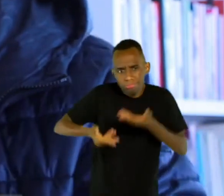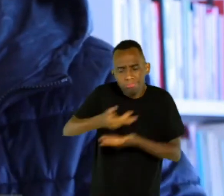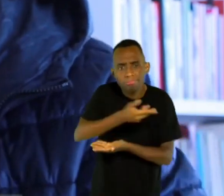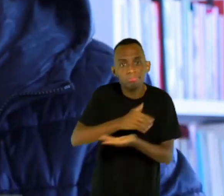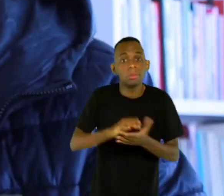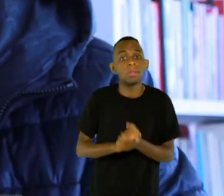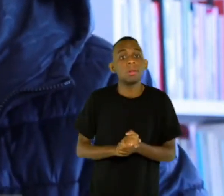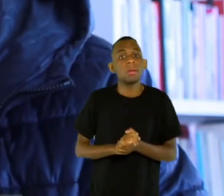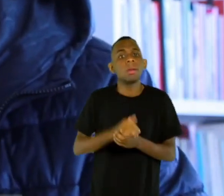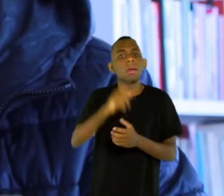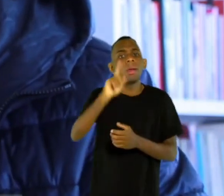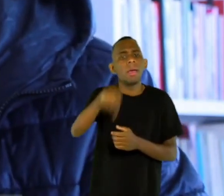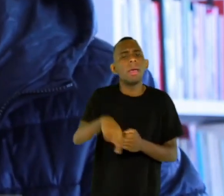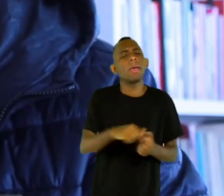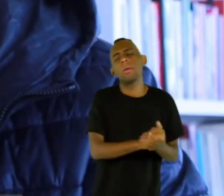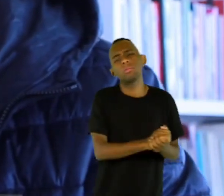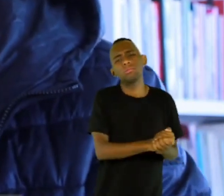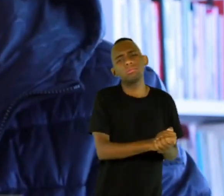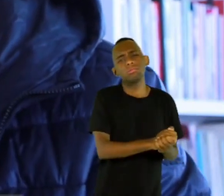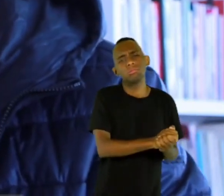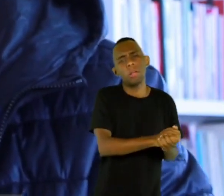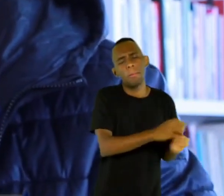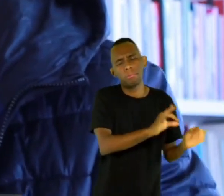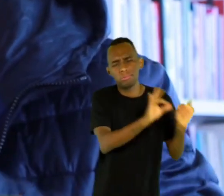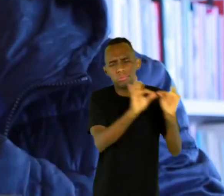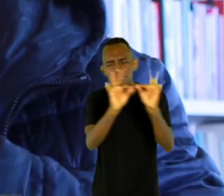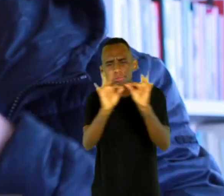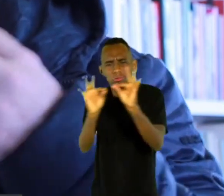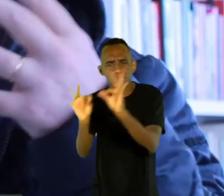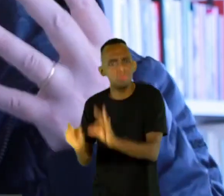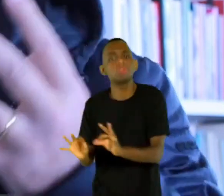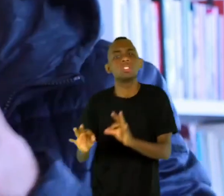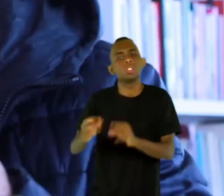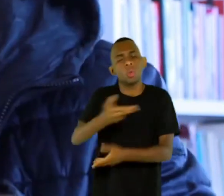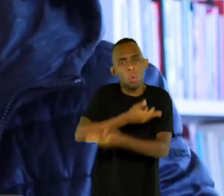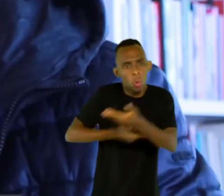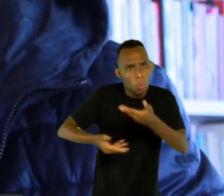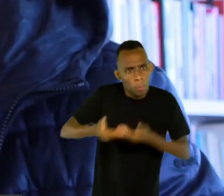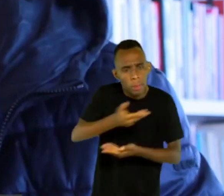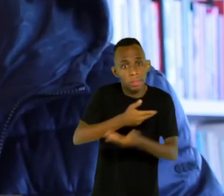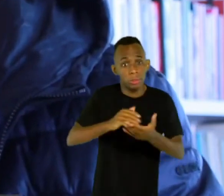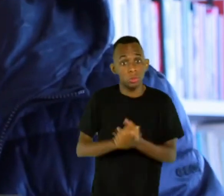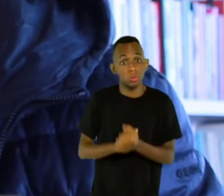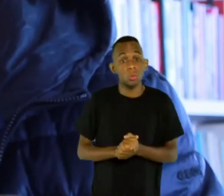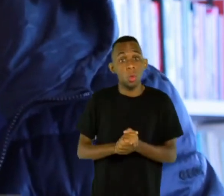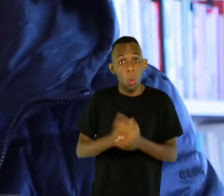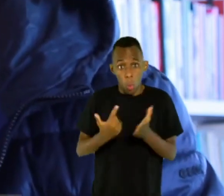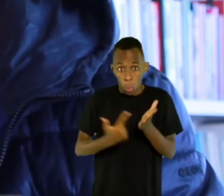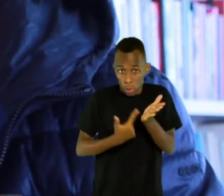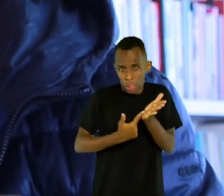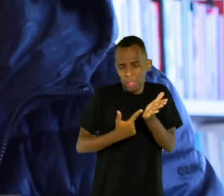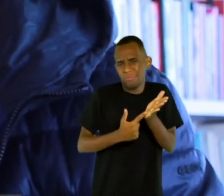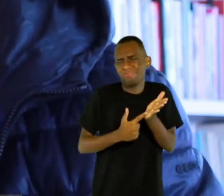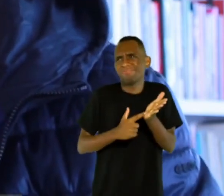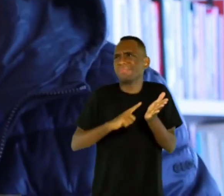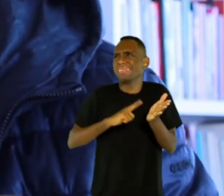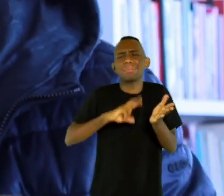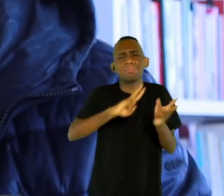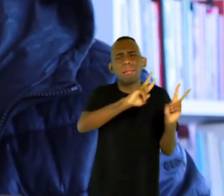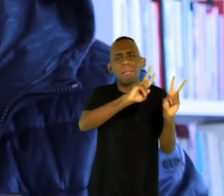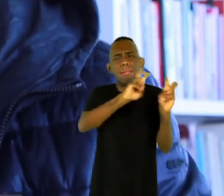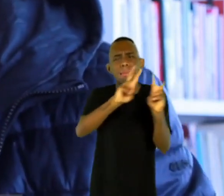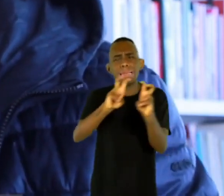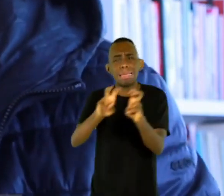de conversas sobre o livro do Sérgio. O livro do Sérgio é tão abrangente e trata de tantos assuntos que podem